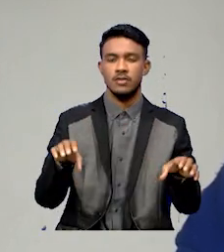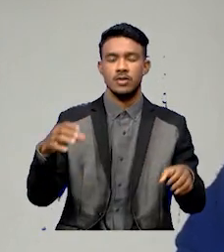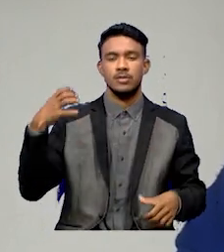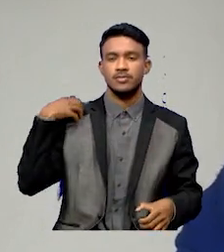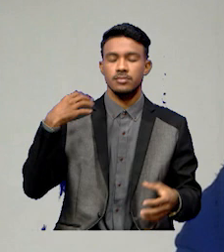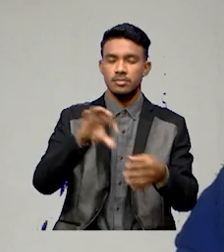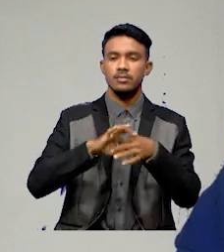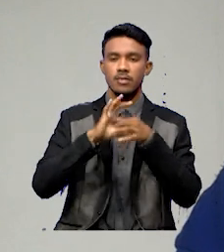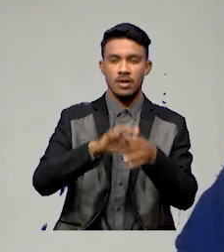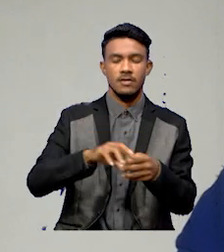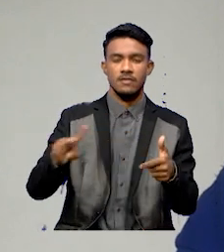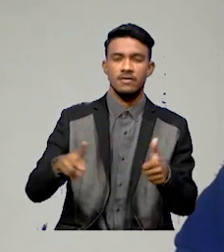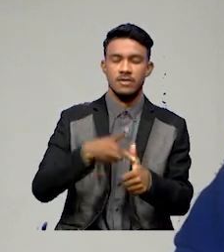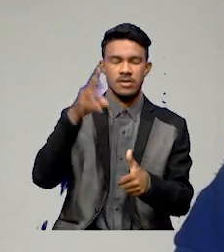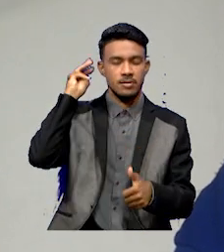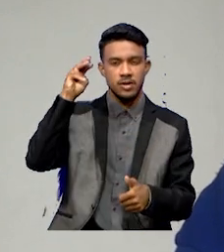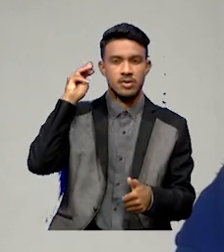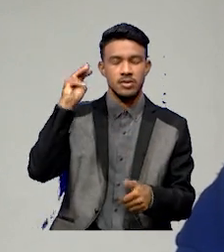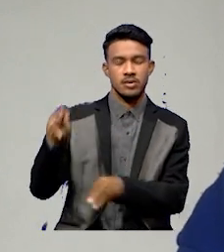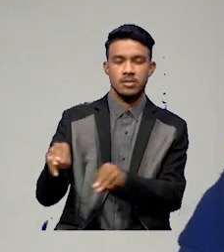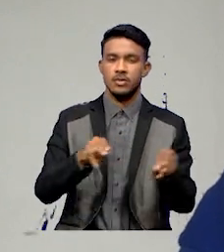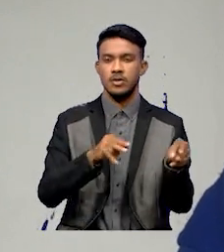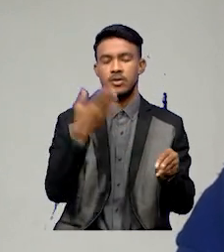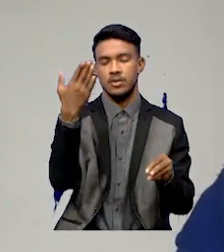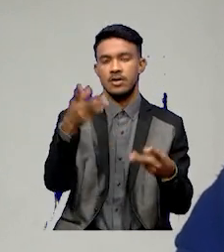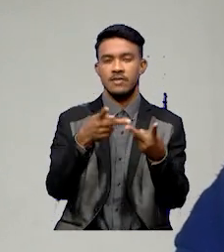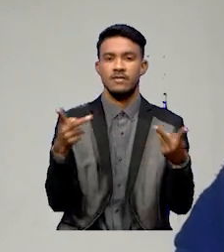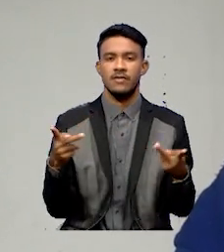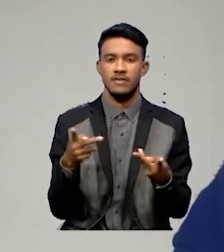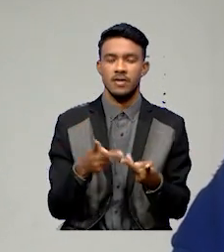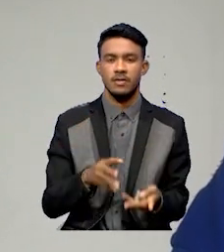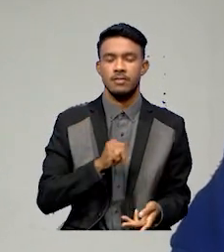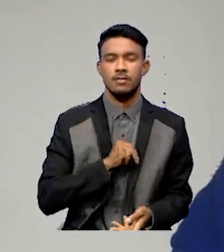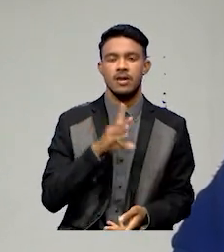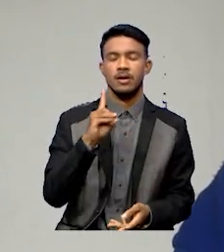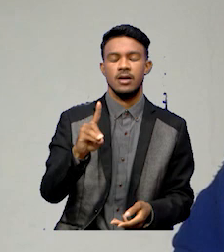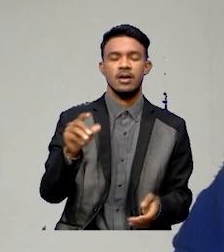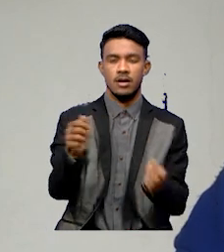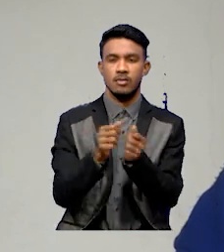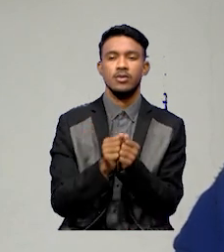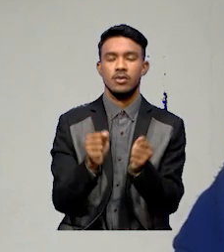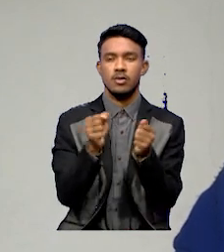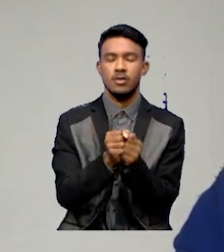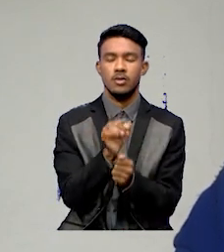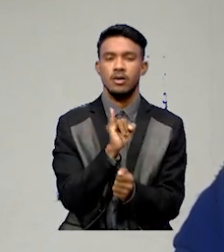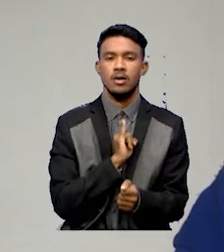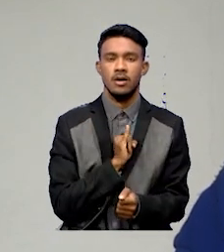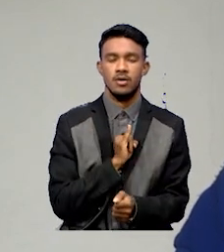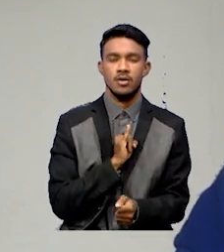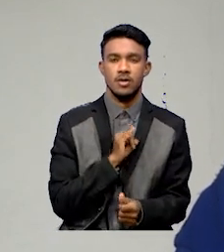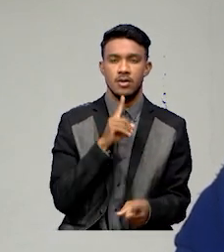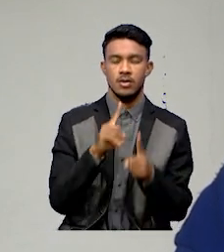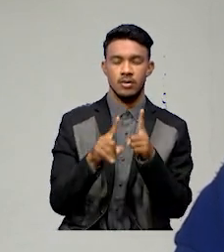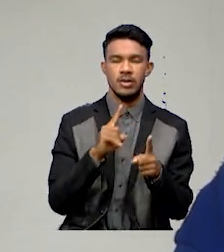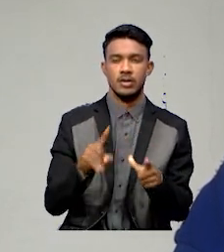mas hau husu para ni muda nu husine fati ya mandarin ba hamu tuku hau, ini hene ba lorlona, ini koordinasam sai masi